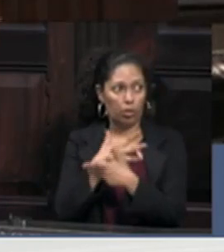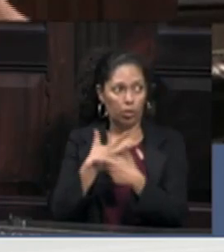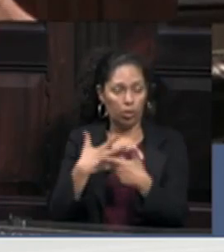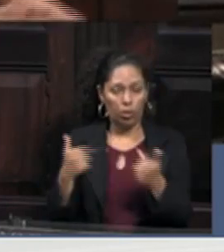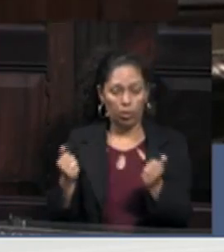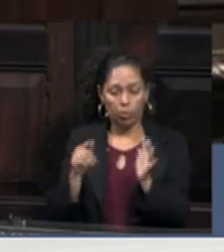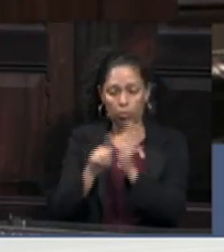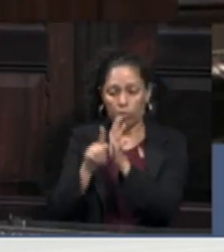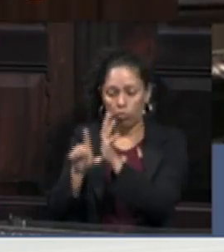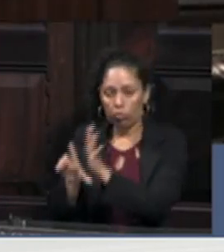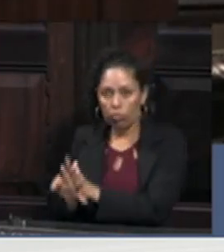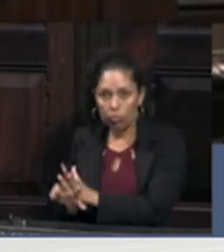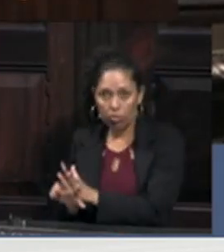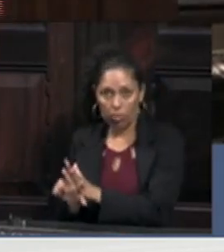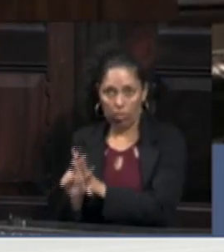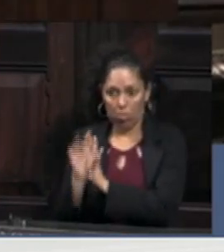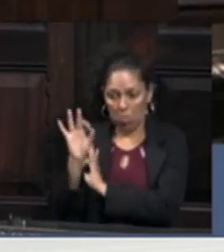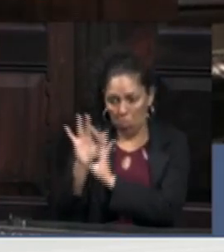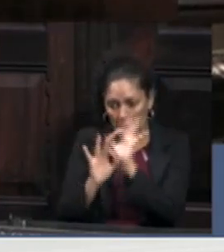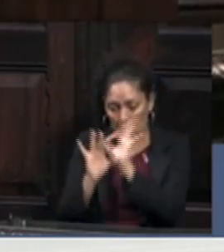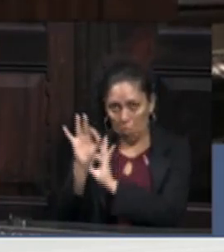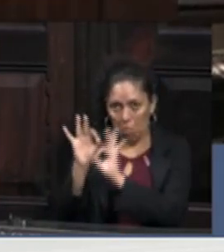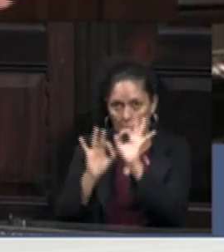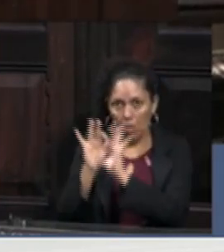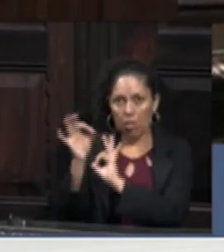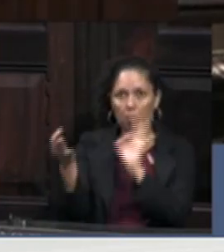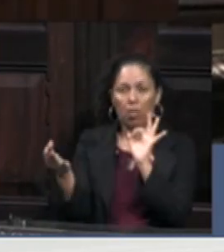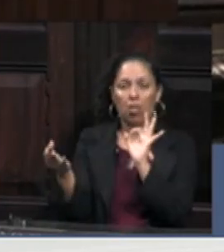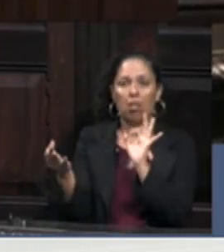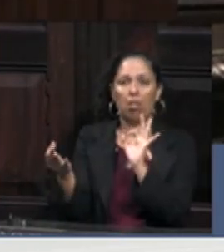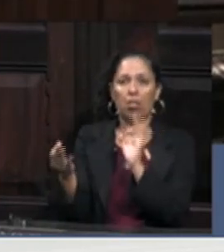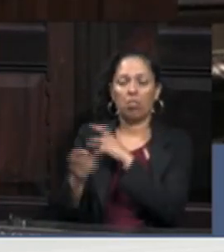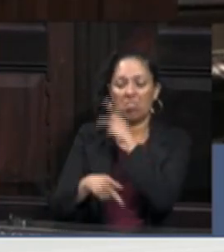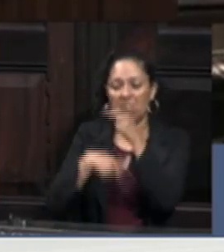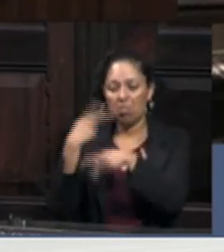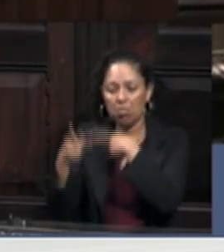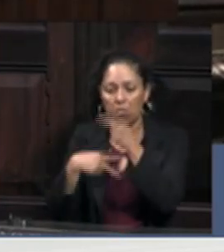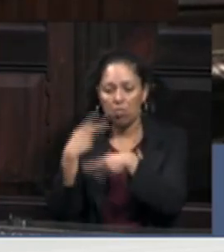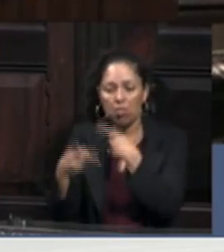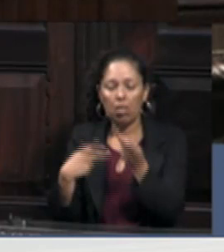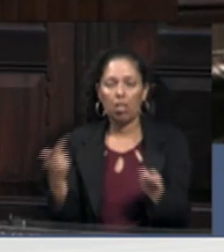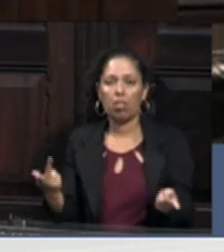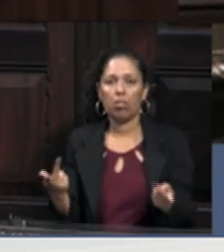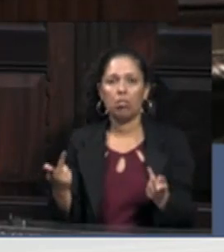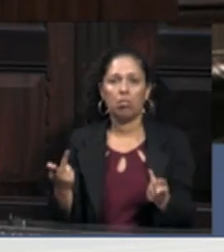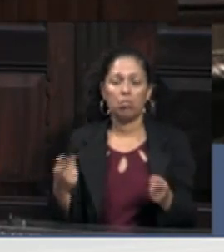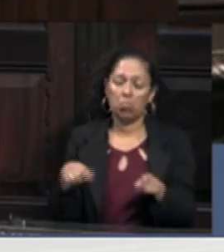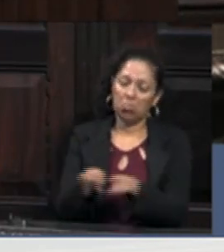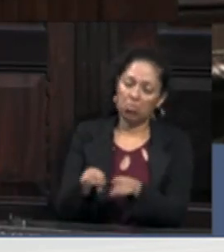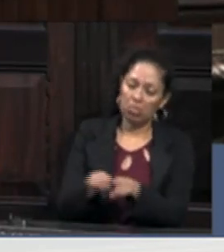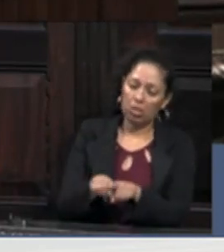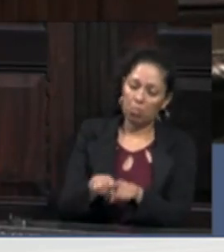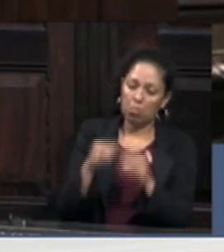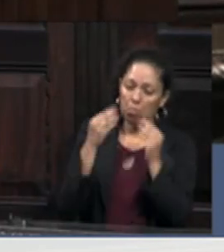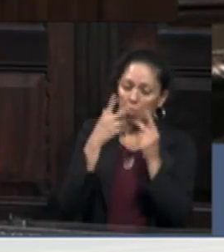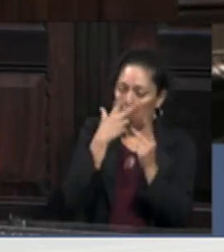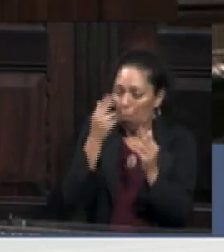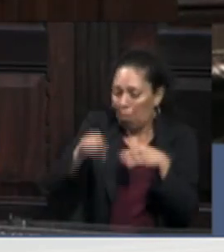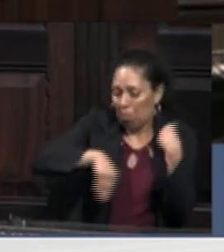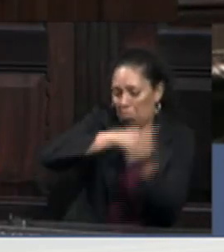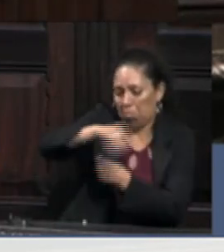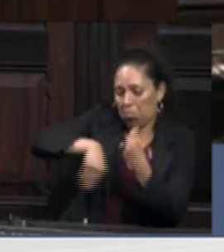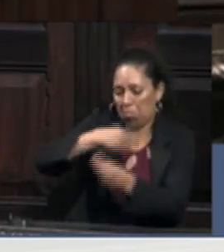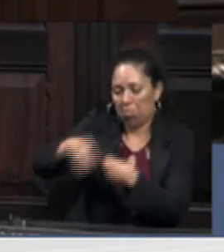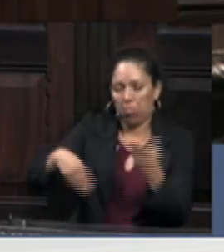ser executadas ou não a bel prazer do entendimento e da vontade do Executivo.